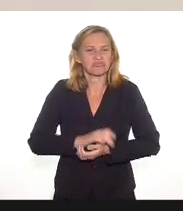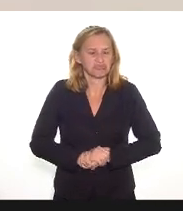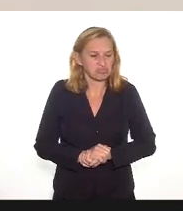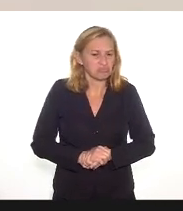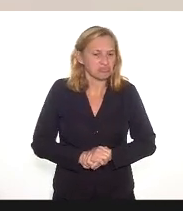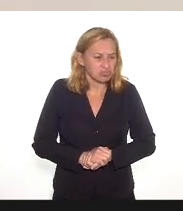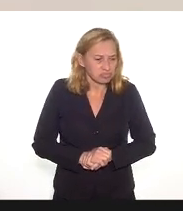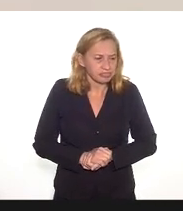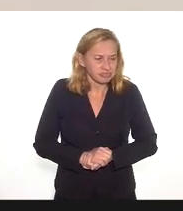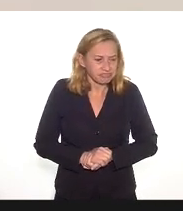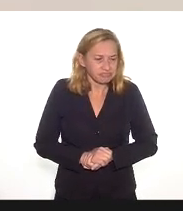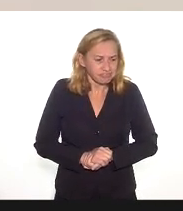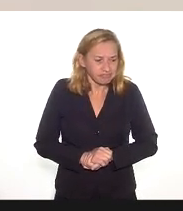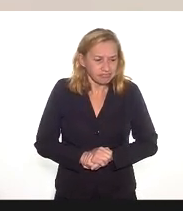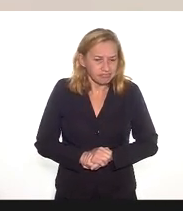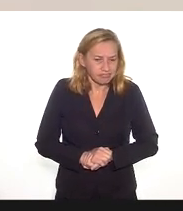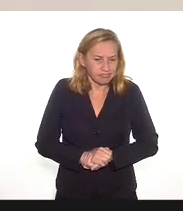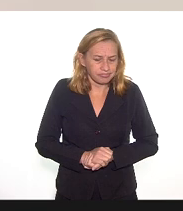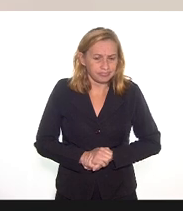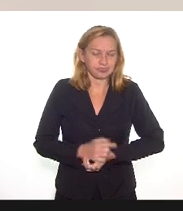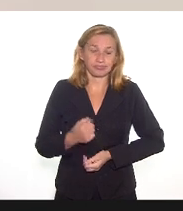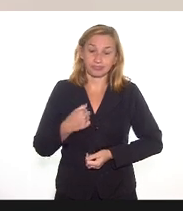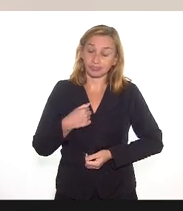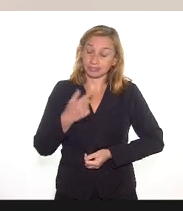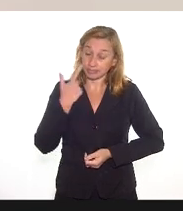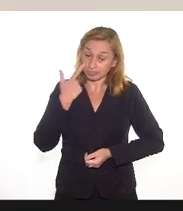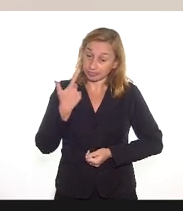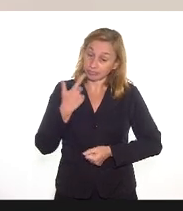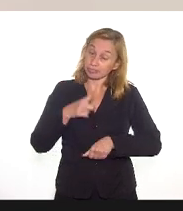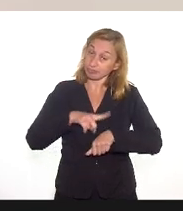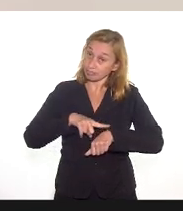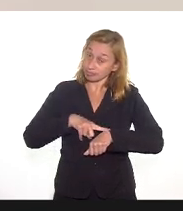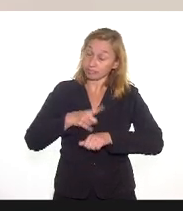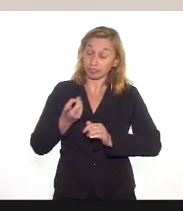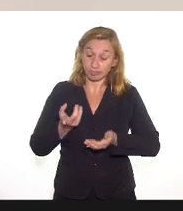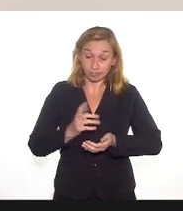Então, é disso que nós estamos tratando no momento.